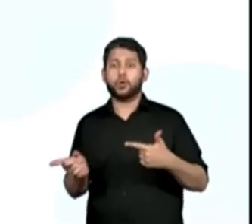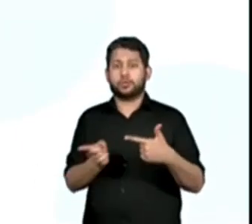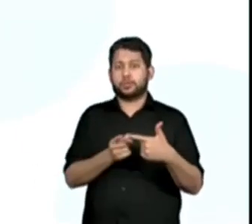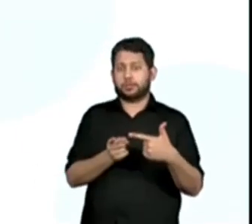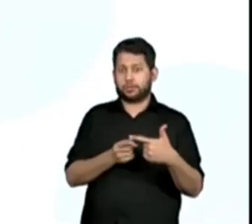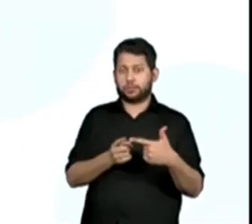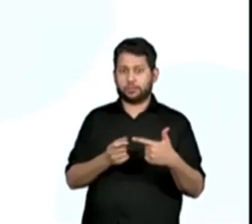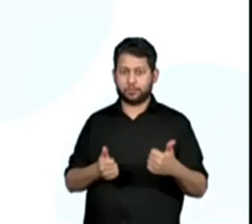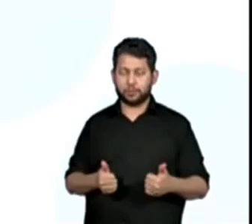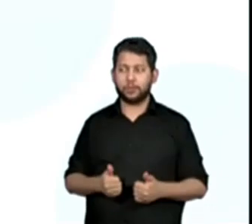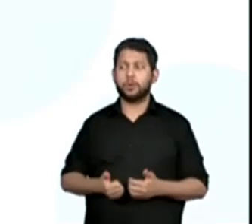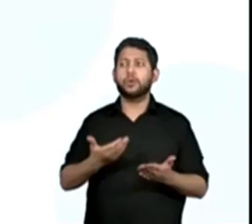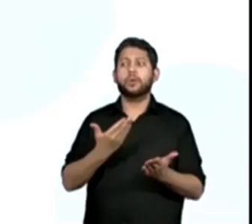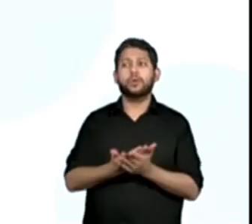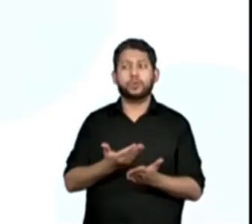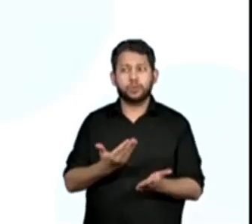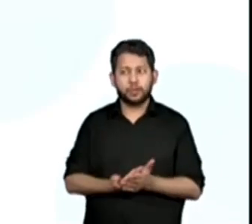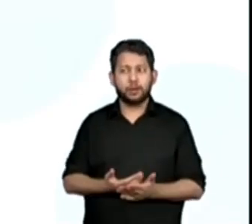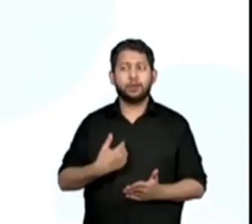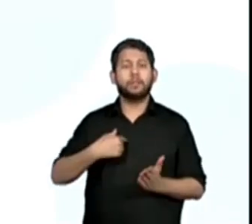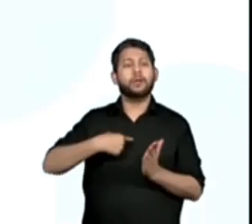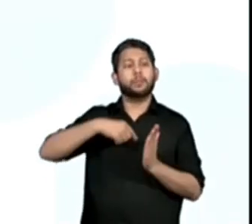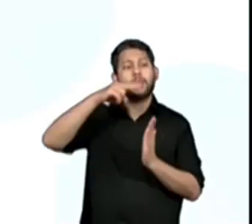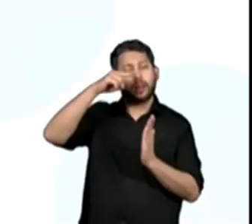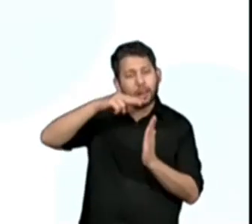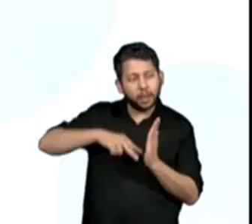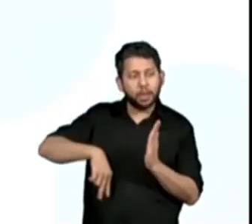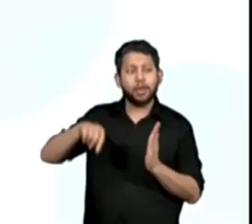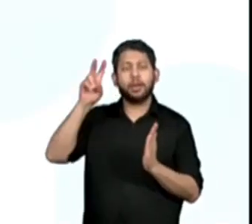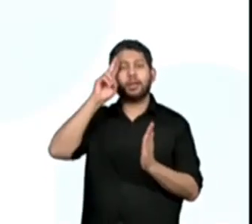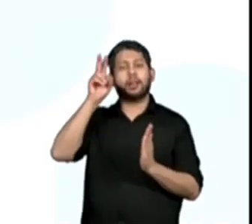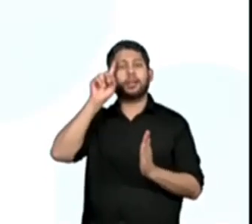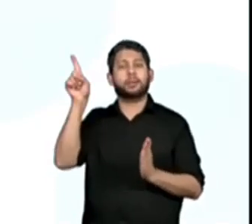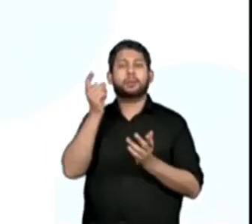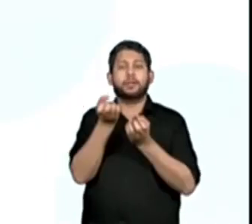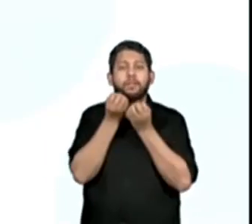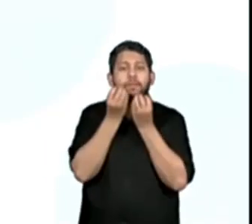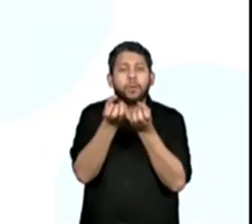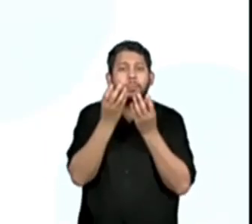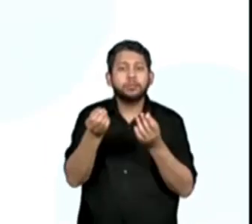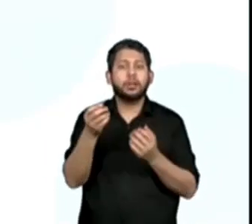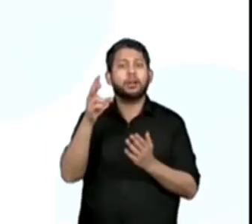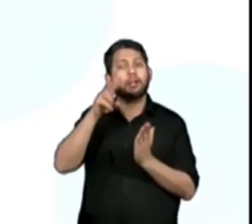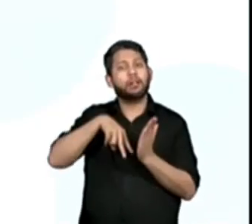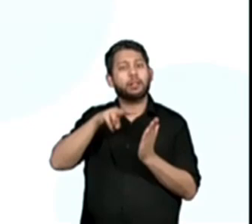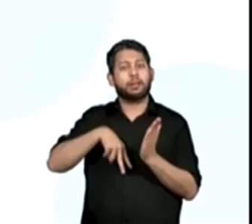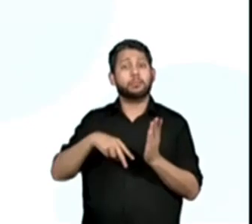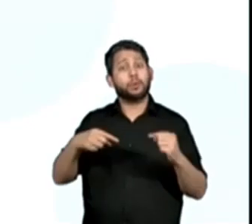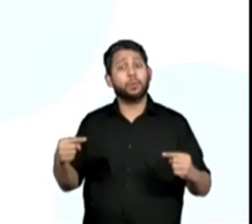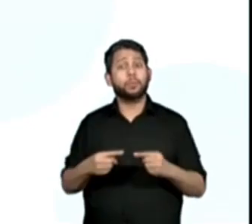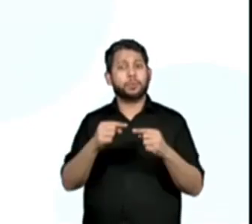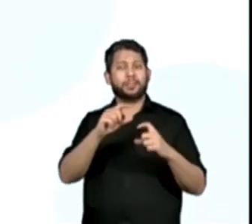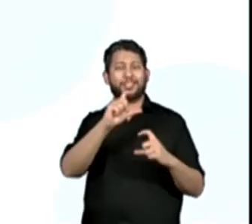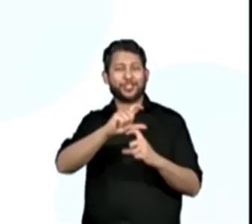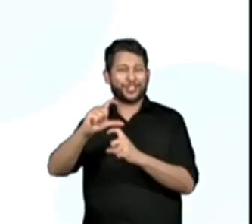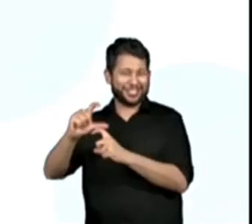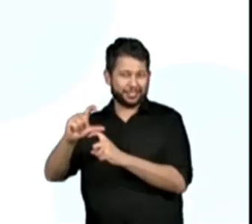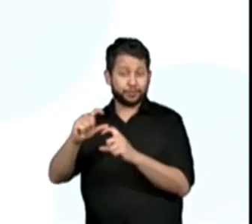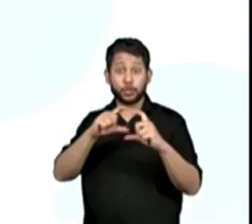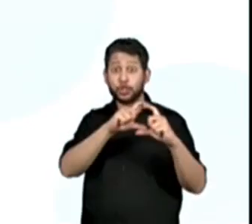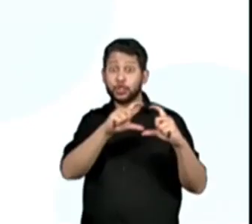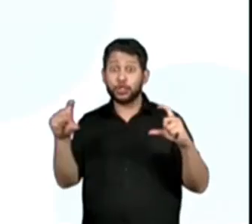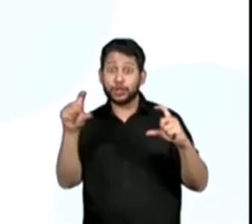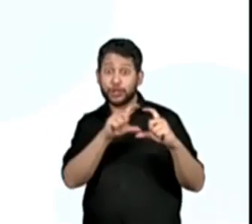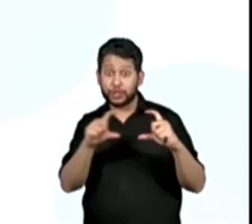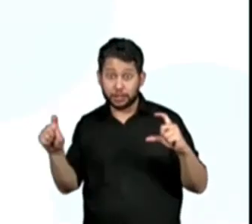Nesta aula, vamos reler e resgatar informações do gênero, baseados